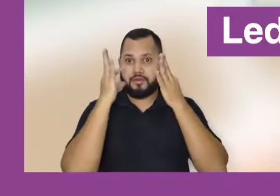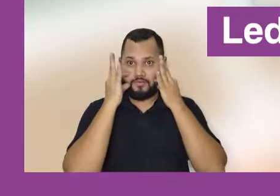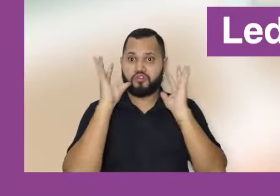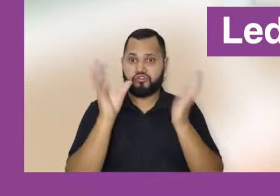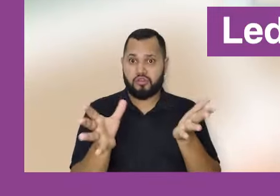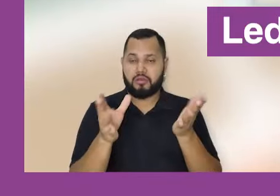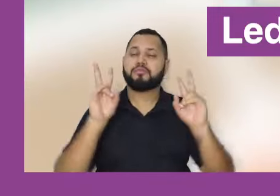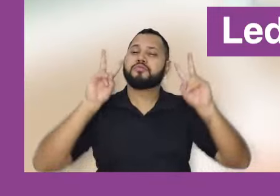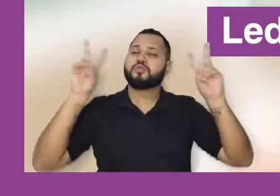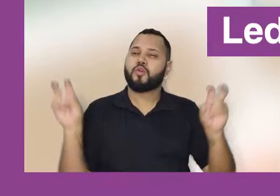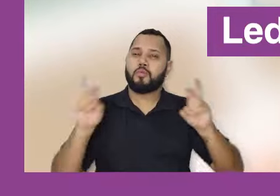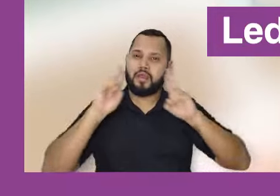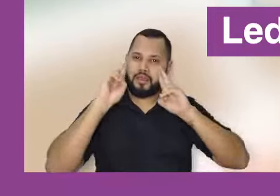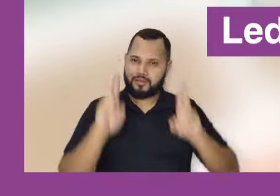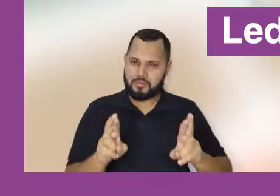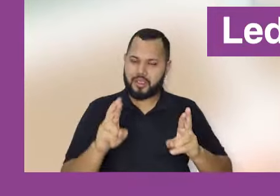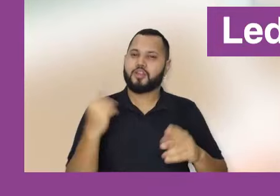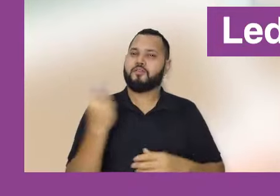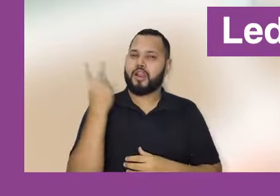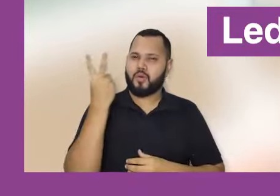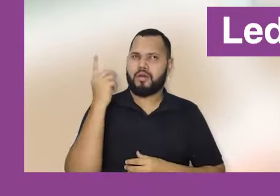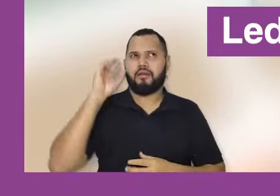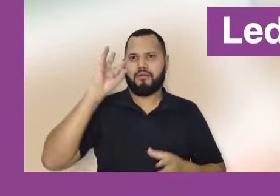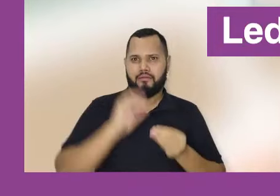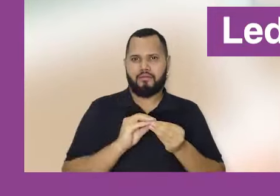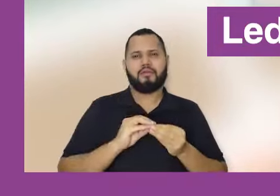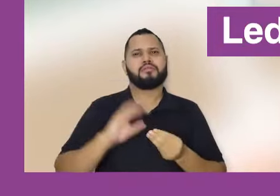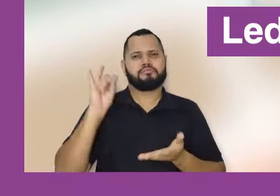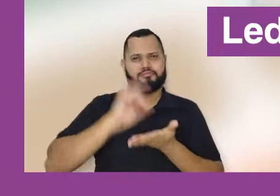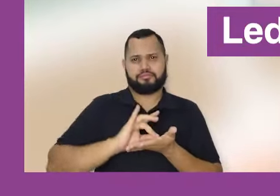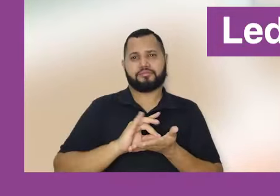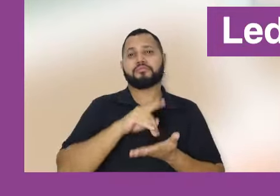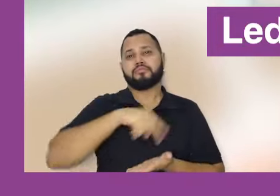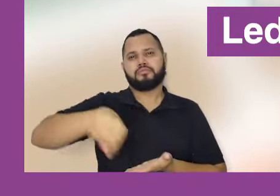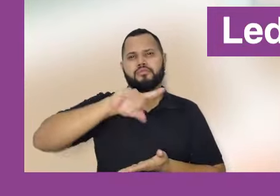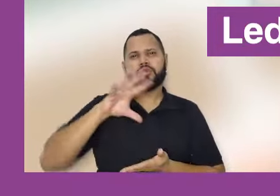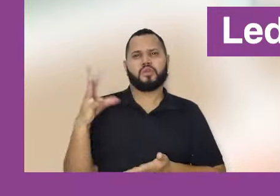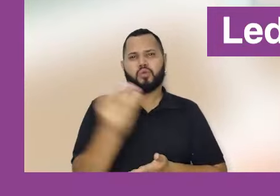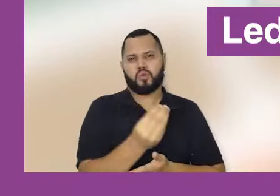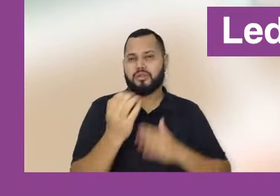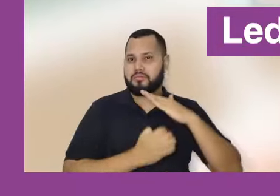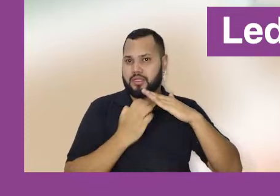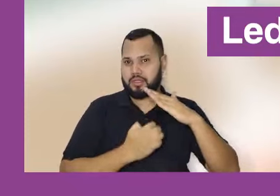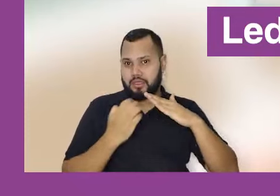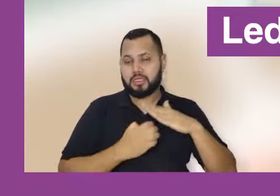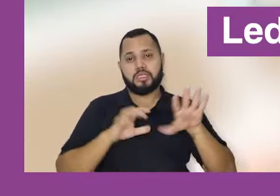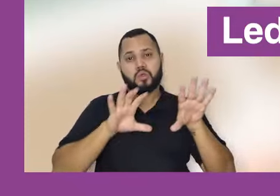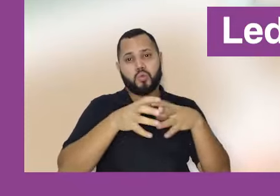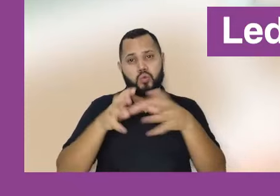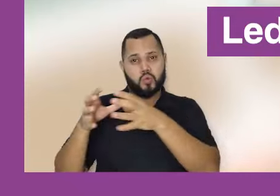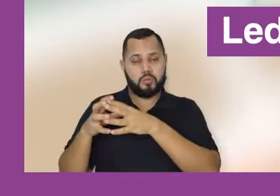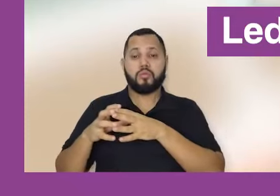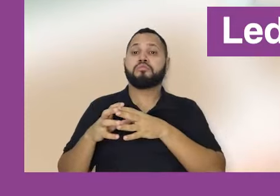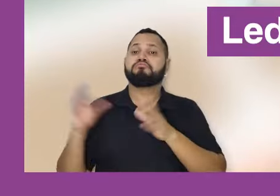todo esse respeito quando você fala de valores assim isso é uma coisa muito sólida acho que para todas as empresas Ou agru